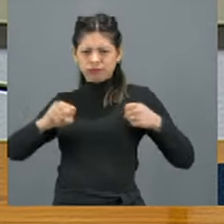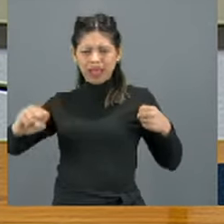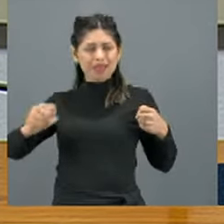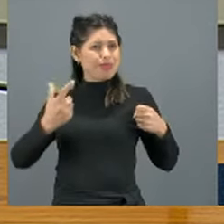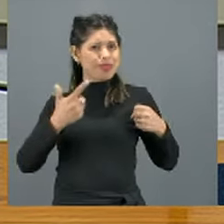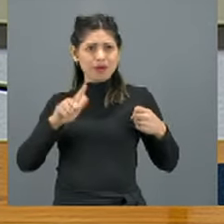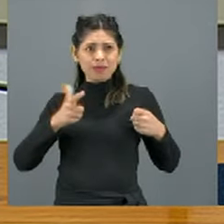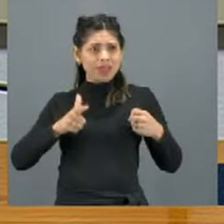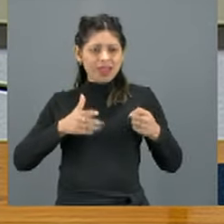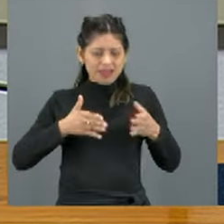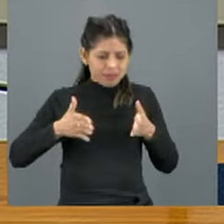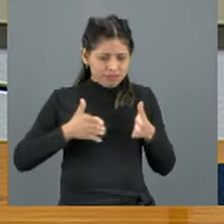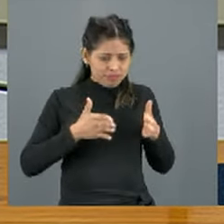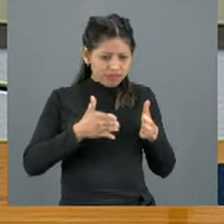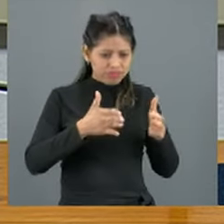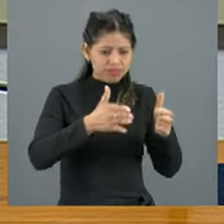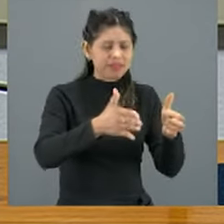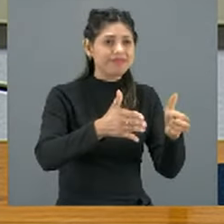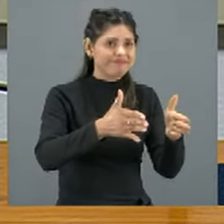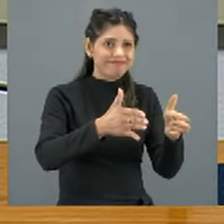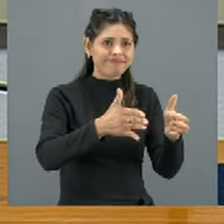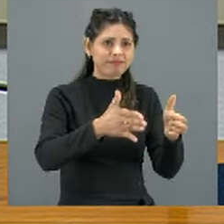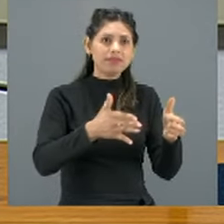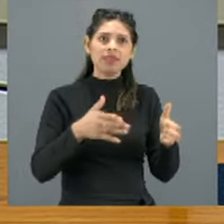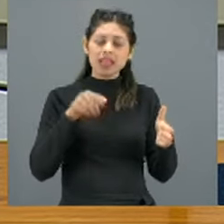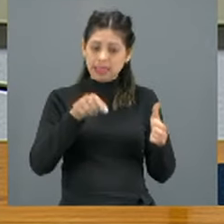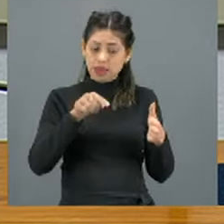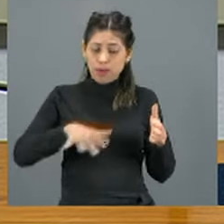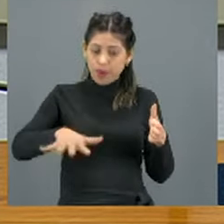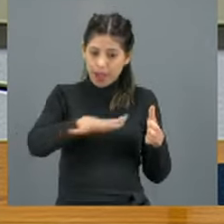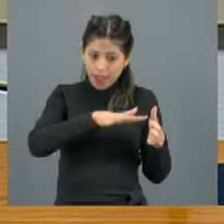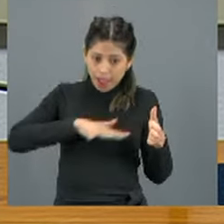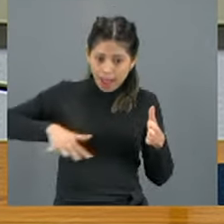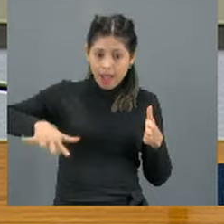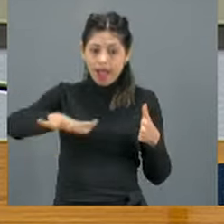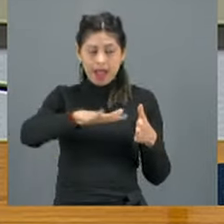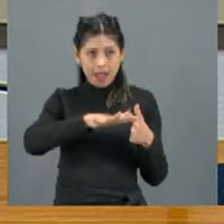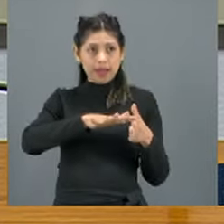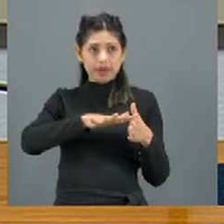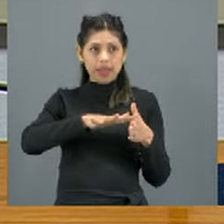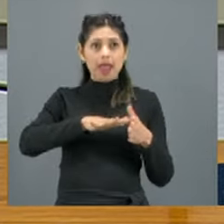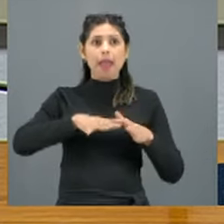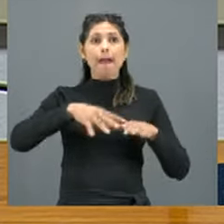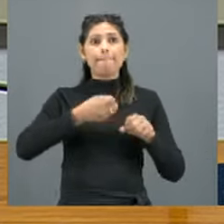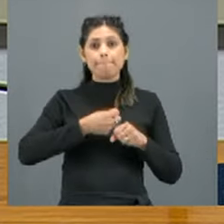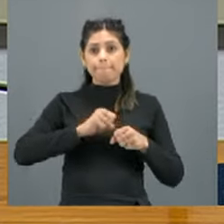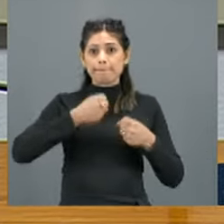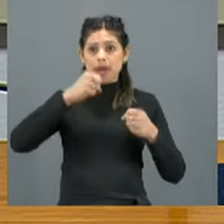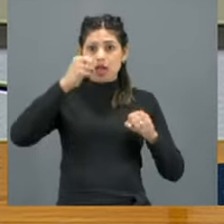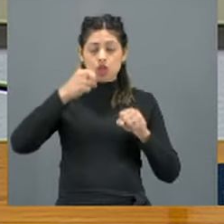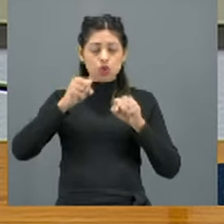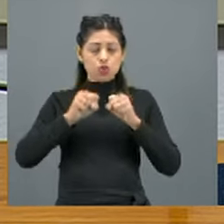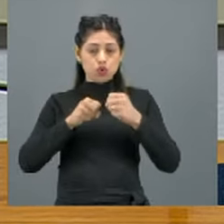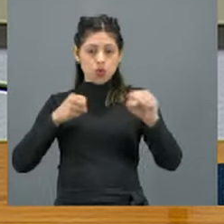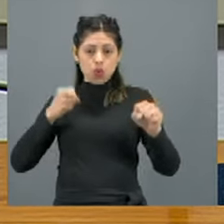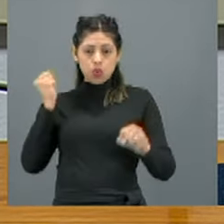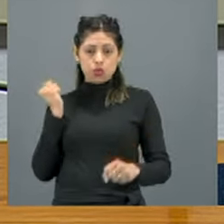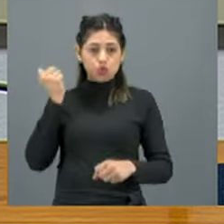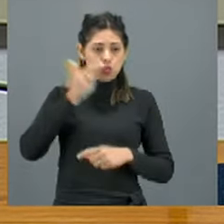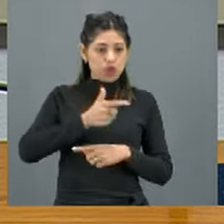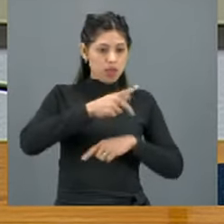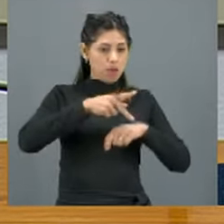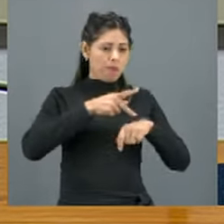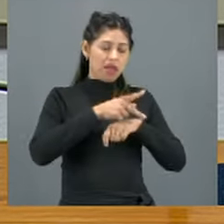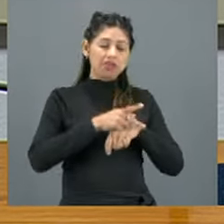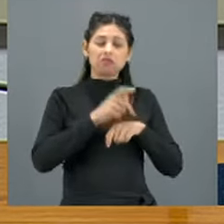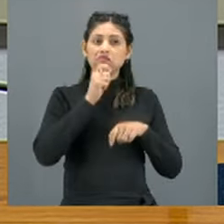tem uma estrada. Quer dizer, é maior do que um país, que tem o PIB per capita quase o triplo do Brasil, mas não tem uma